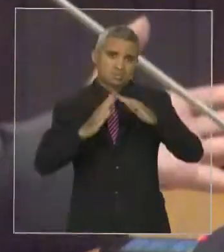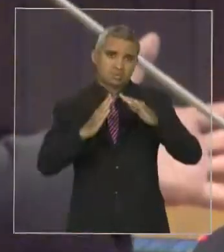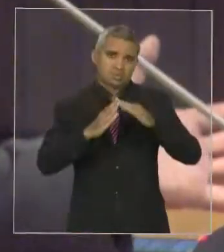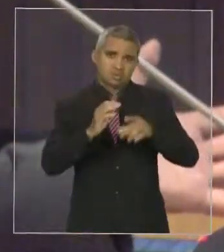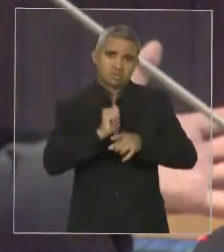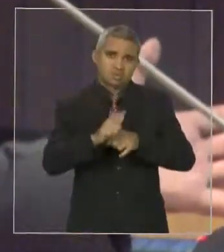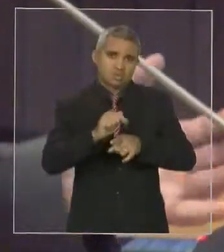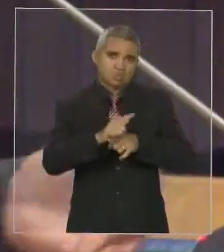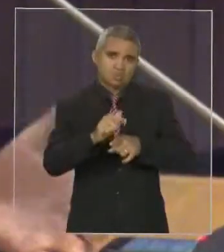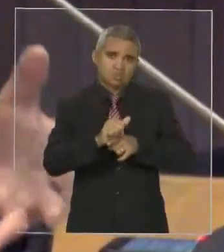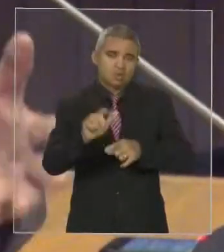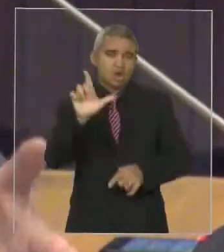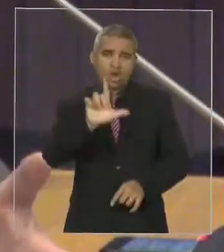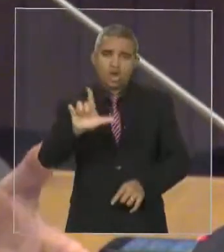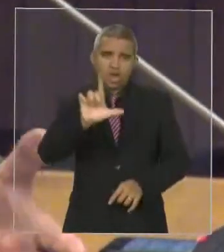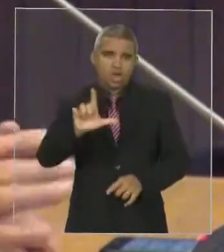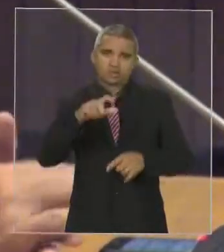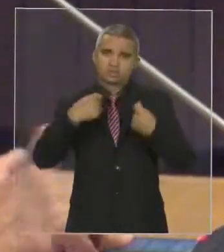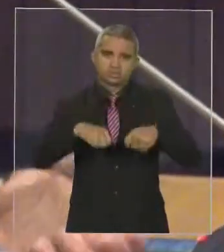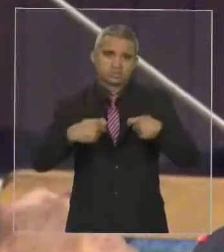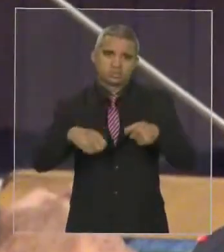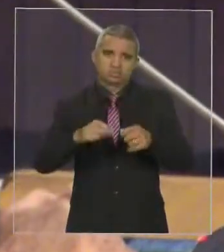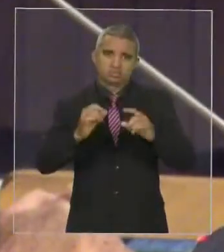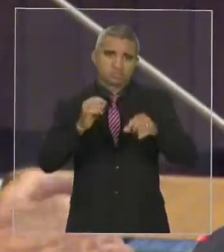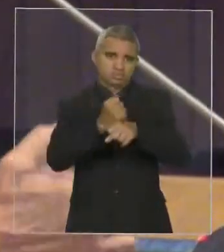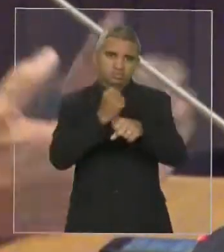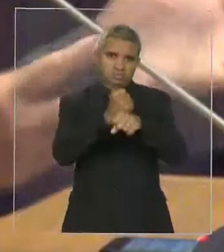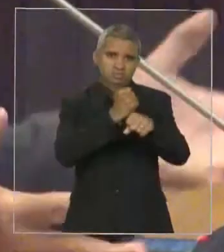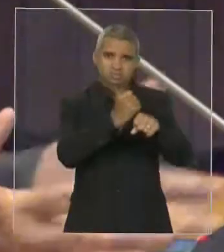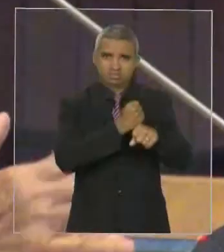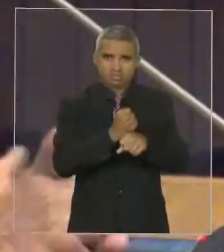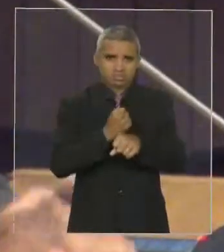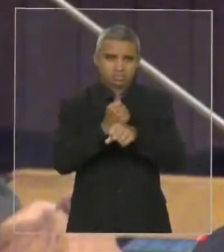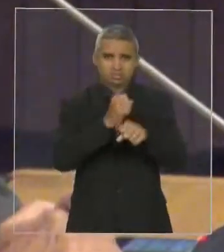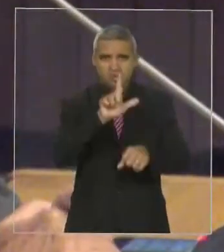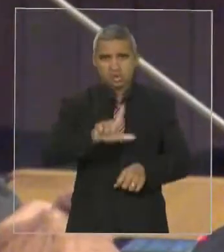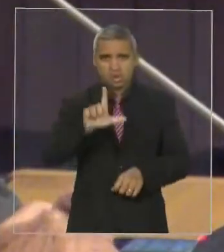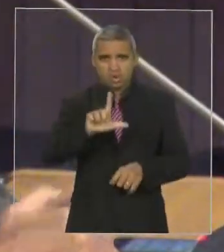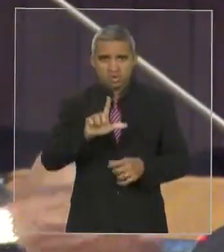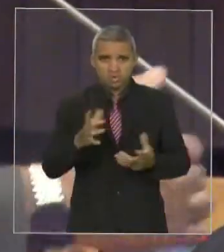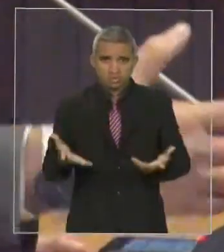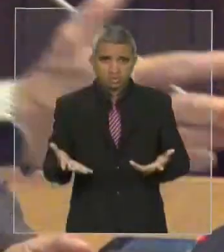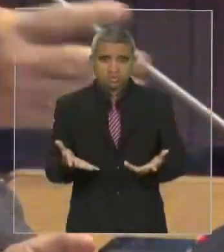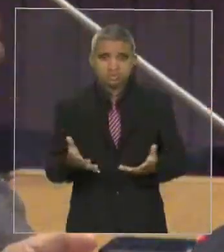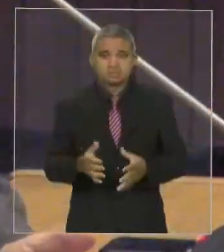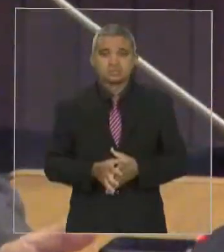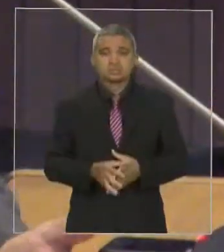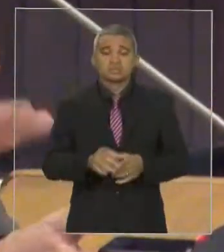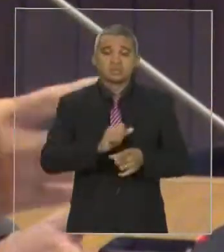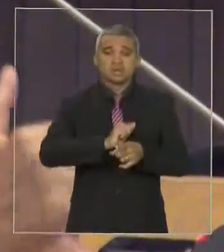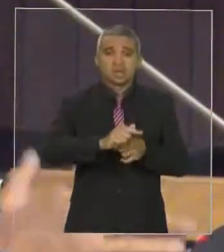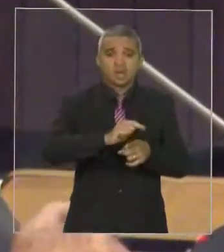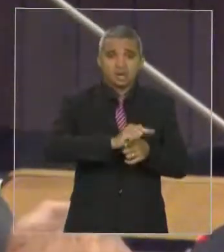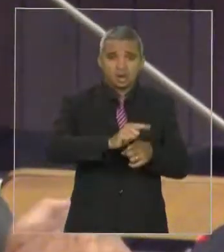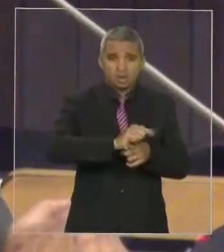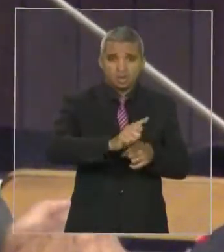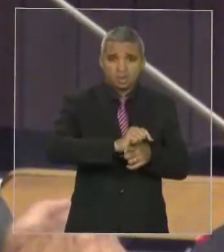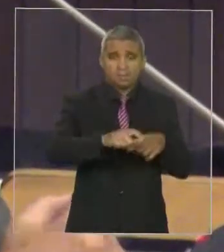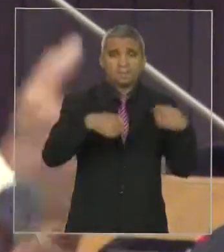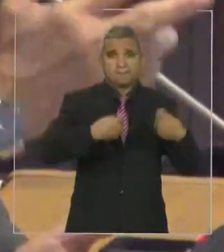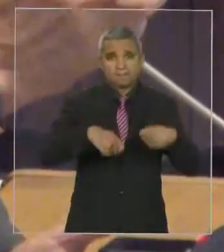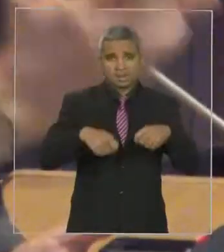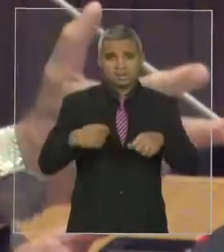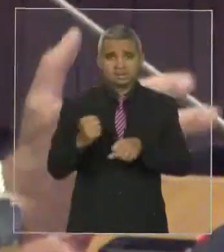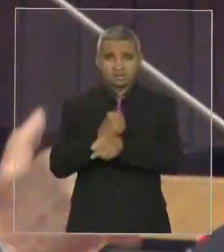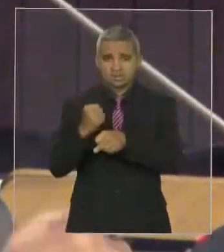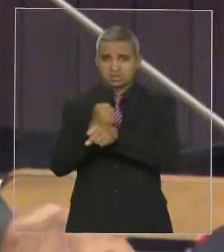por reformas. Senão, o governo não tem um prédio. Ele alugando, ele tem que reformar e adequar